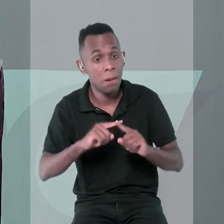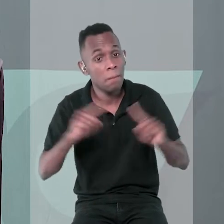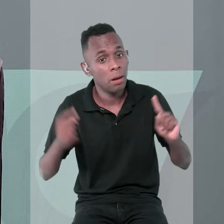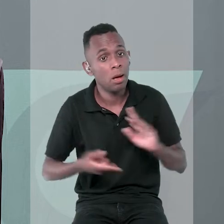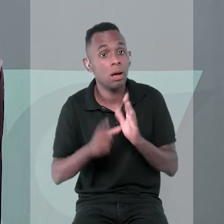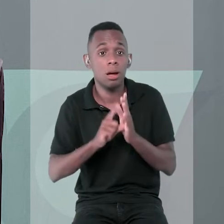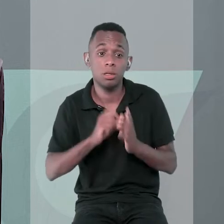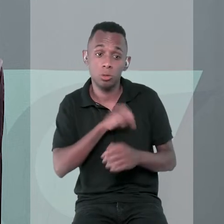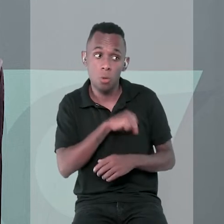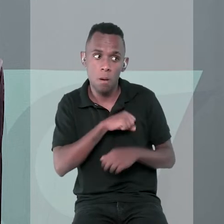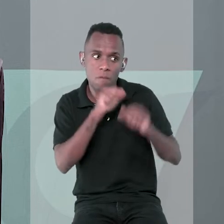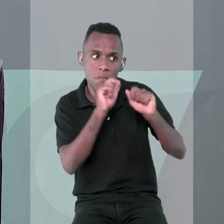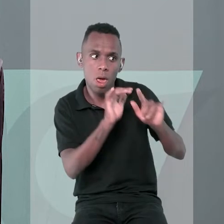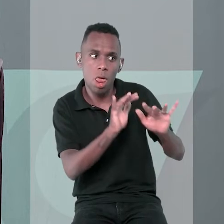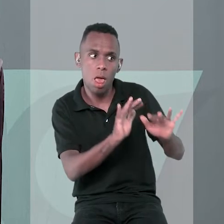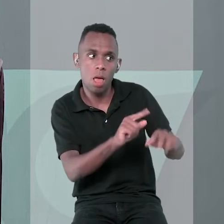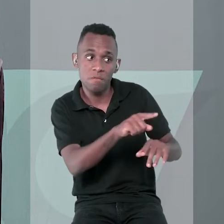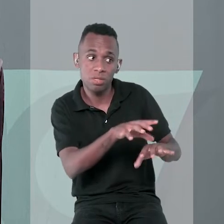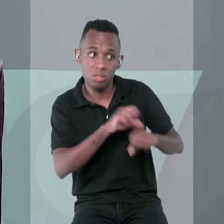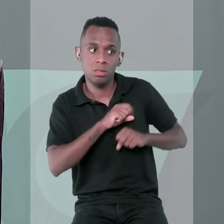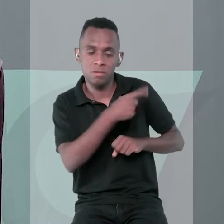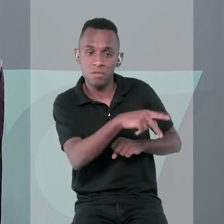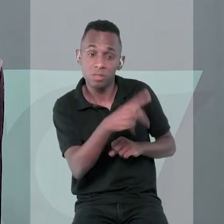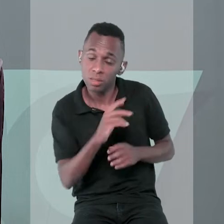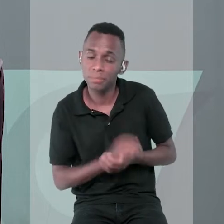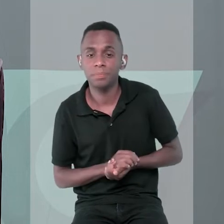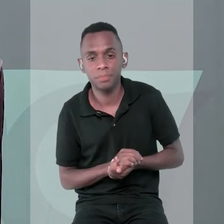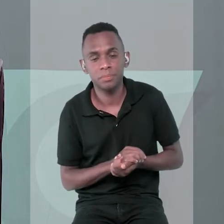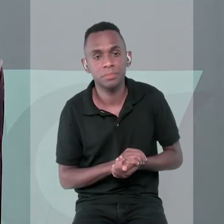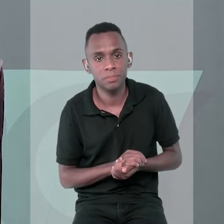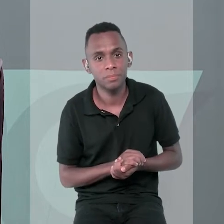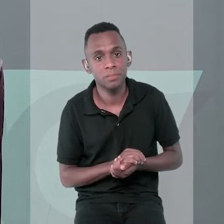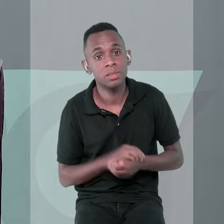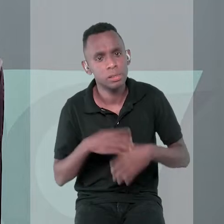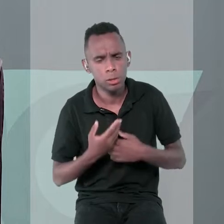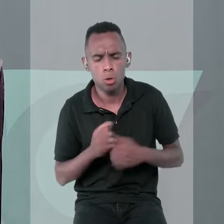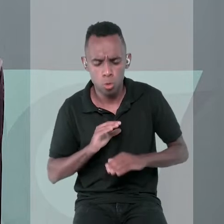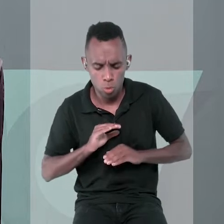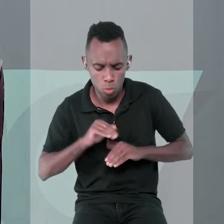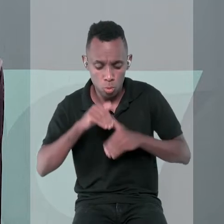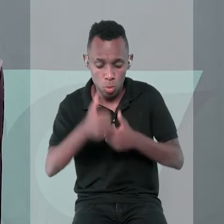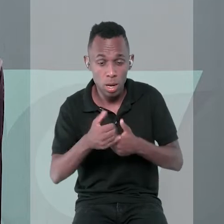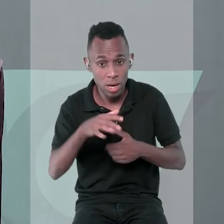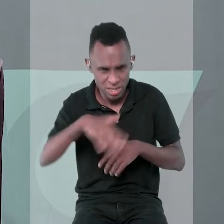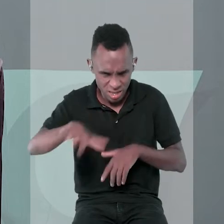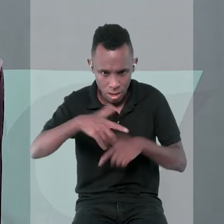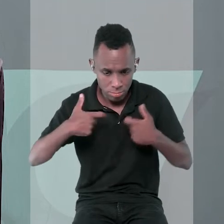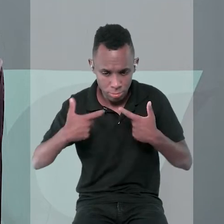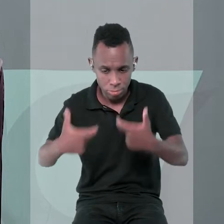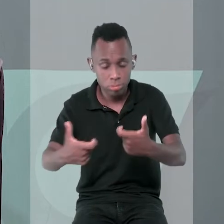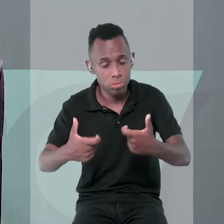antes o mal vai se apoderar de você. Então, ela era de uma... Assim, ela foi corajosa não só no campo de